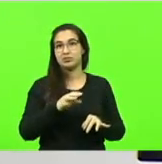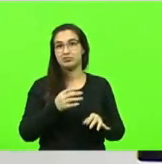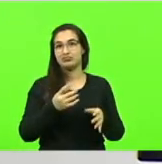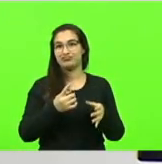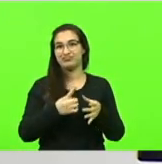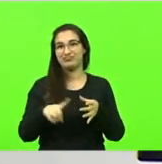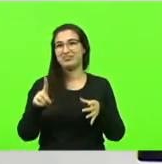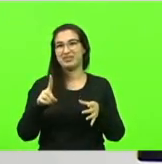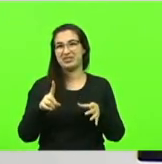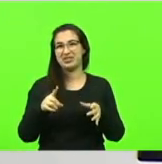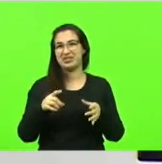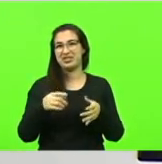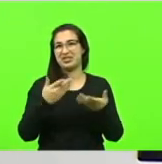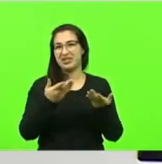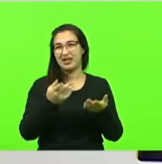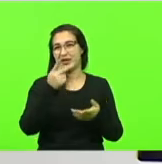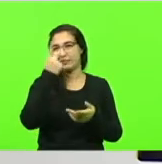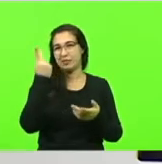juiz tira.